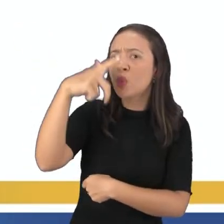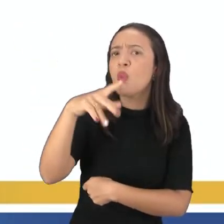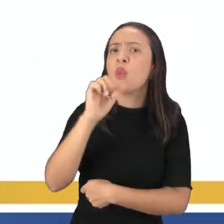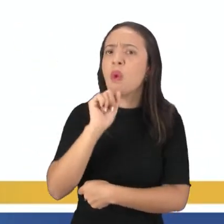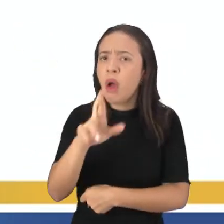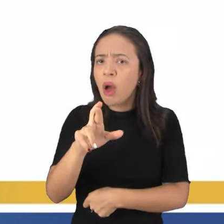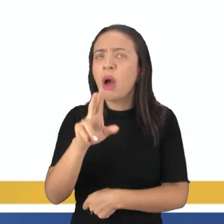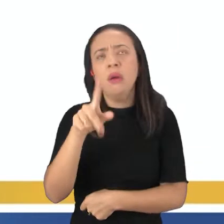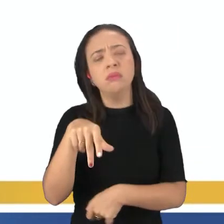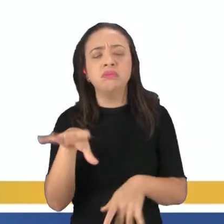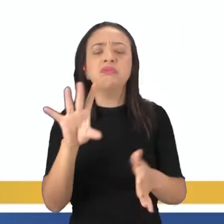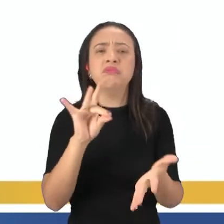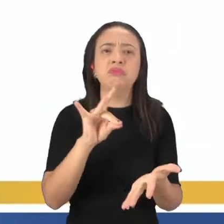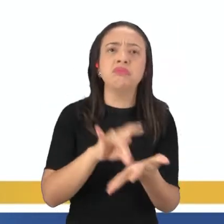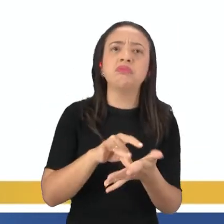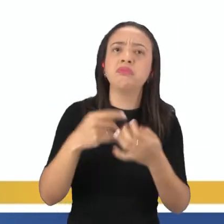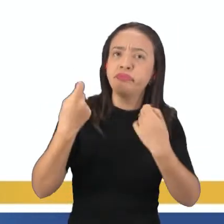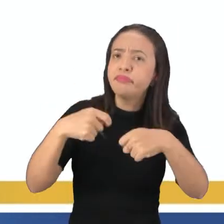e ar.